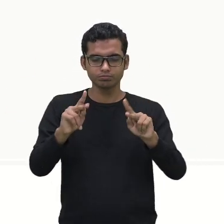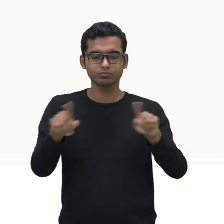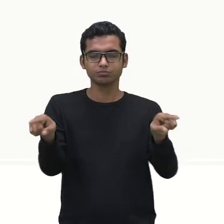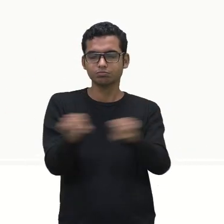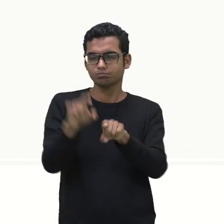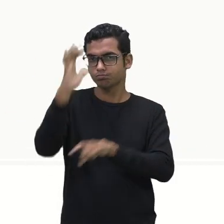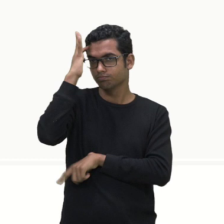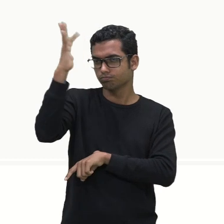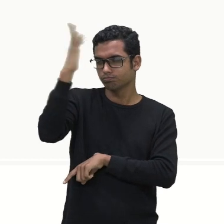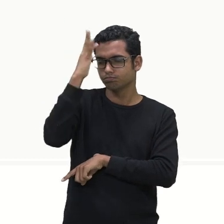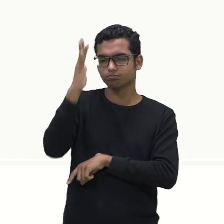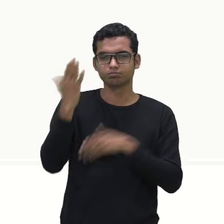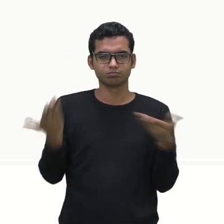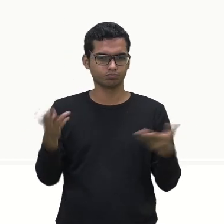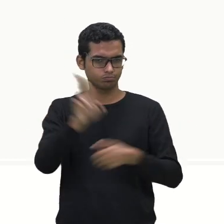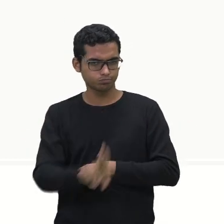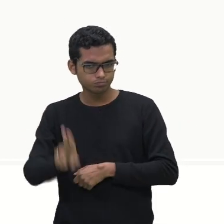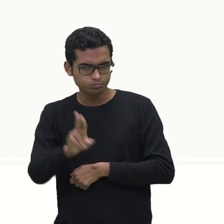a nossa